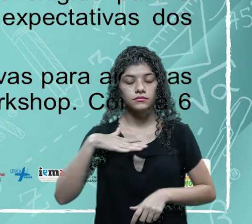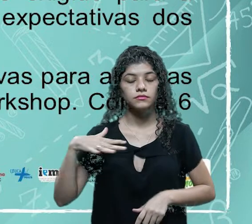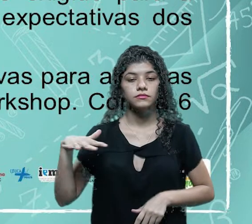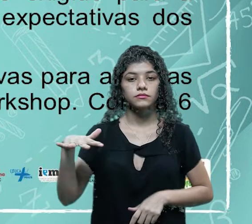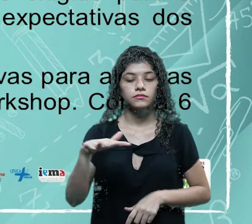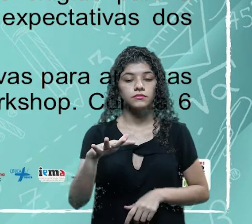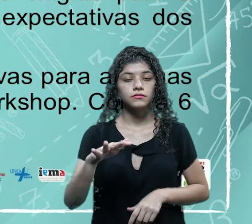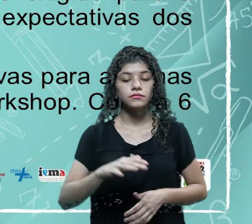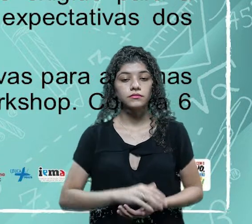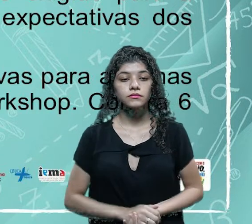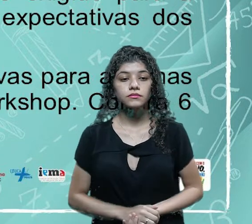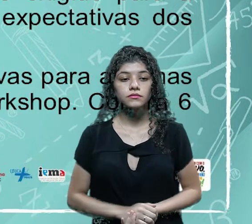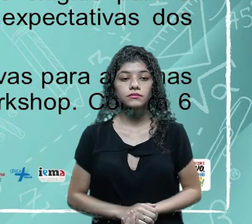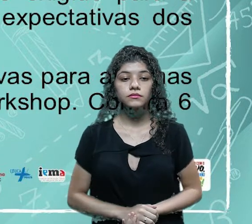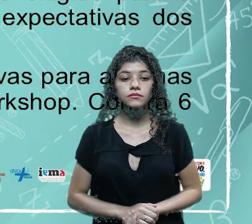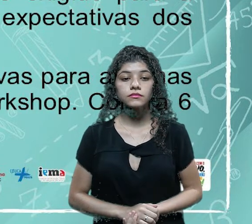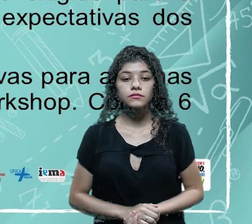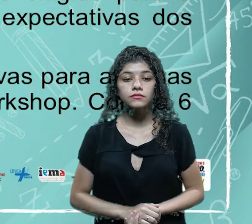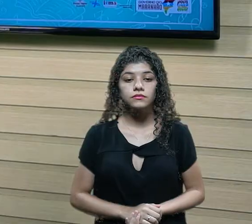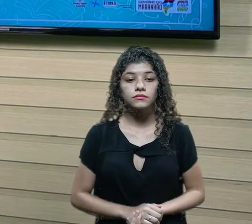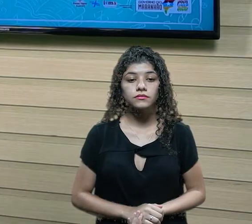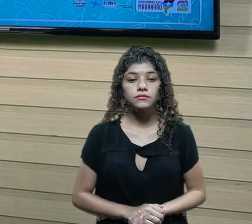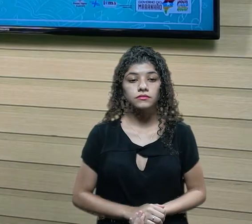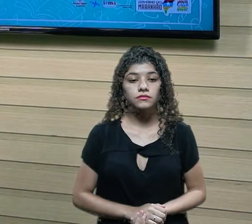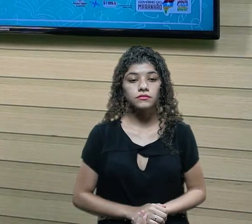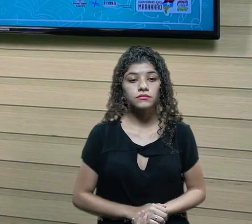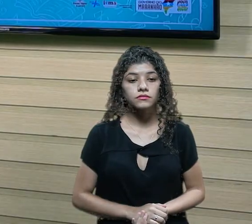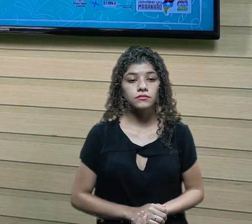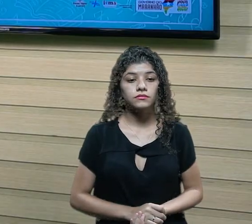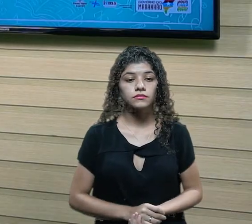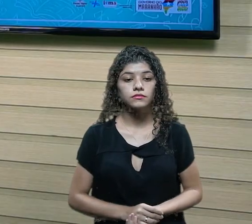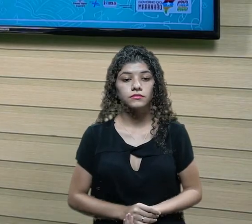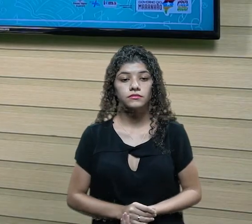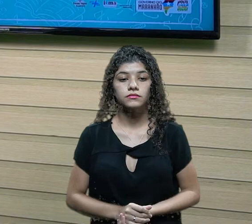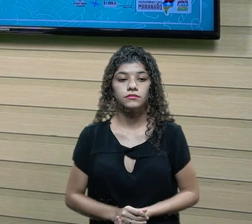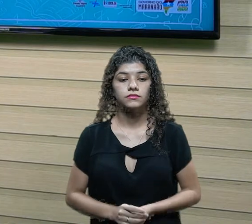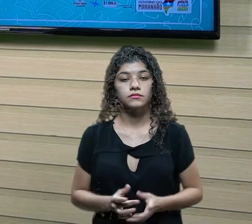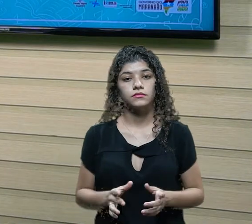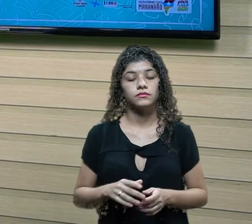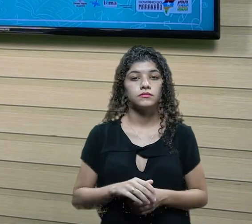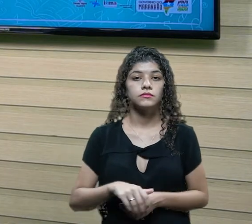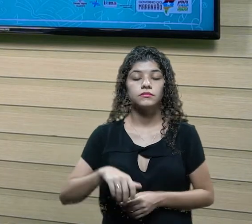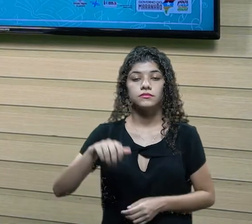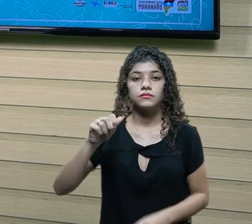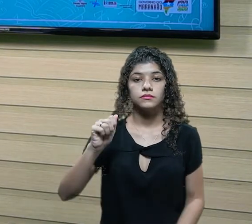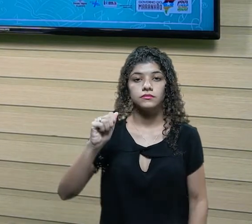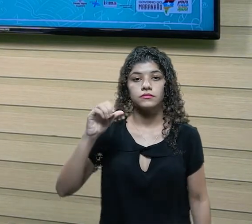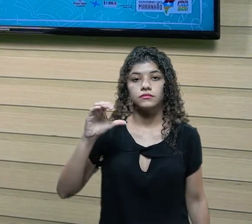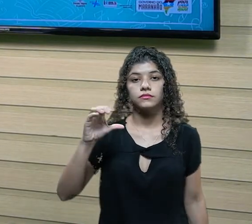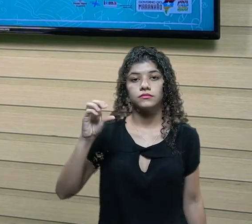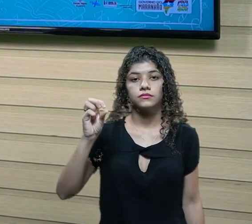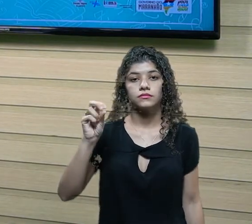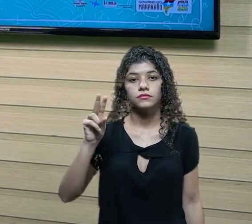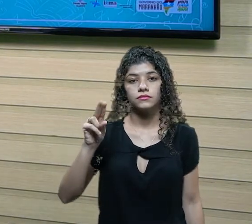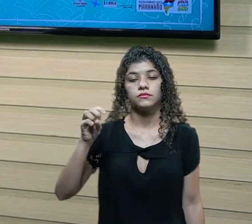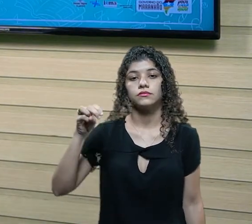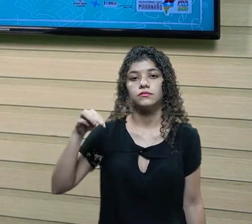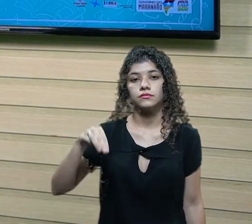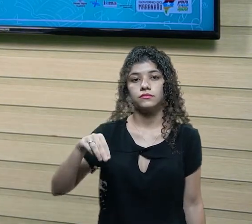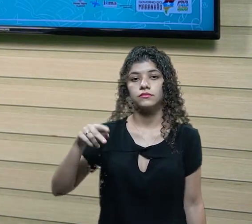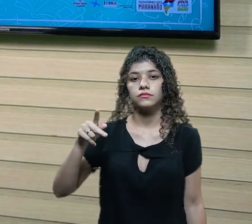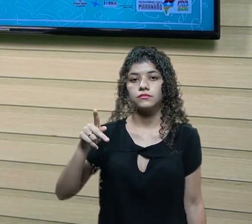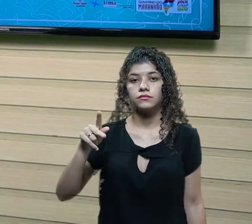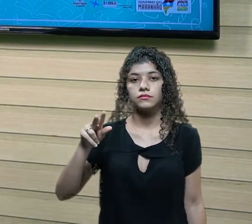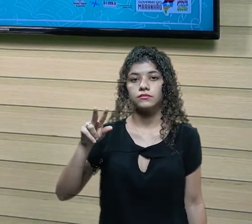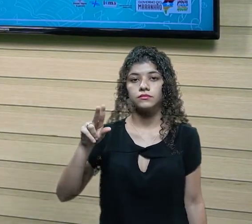Instrumentos apropriados por exemplo é o okc o top sobre acupuntura a gente precisa de um local na prática